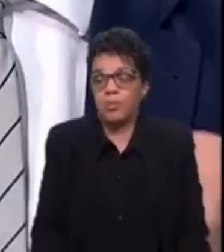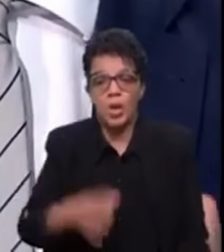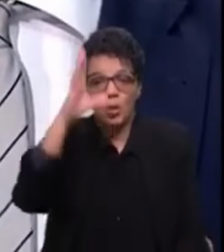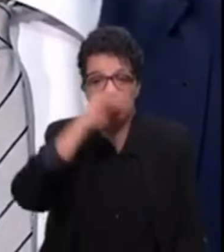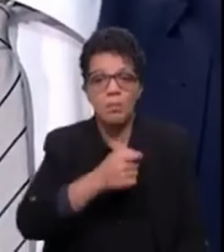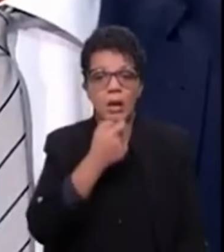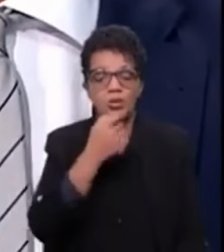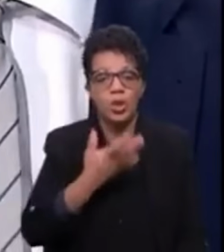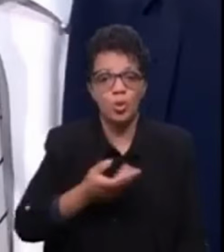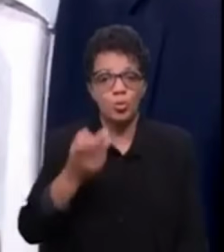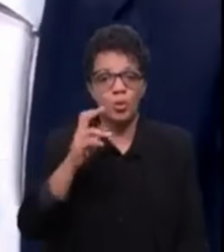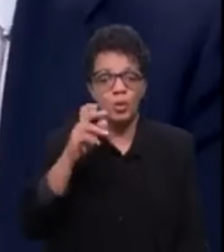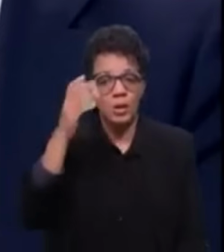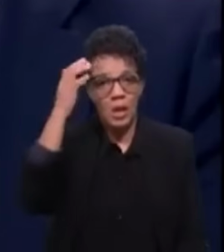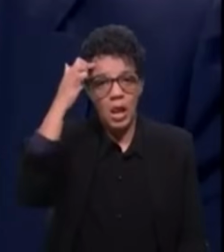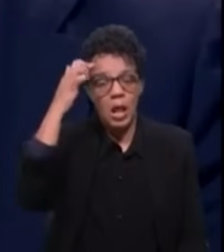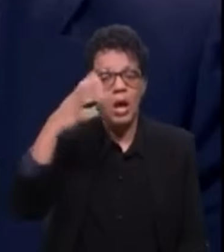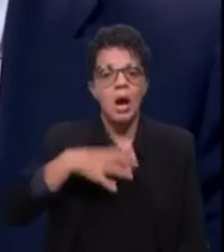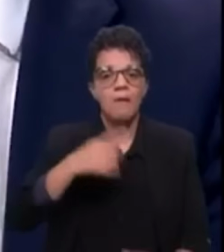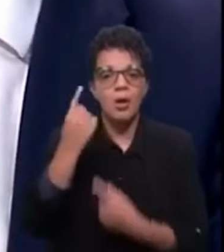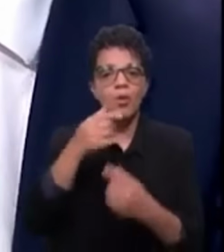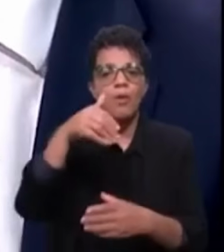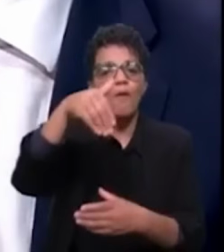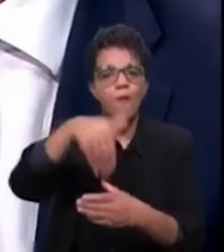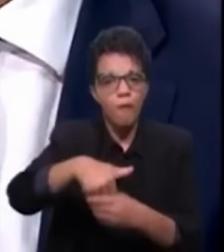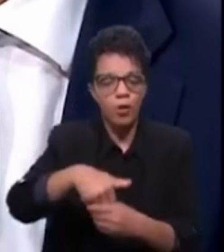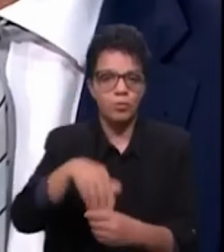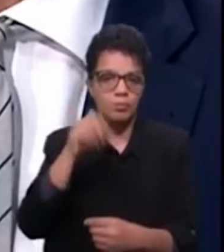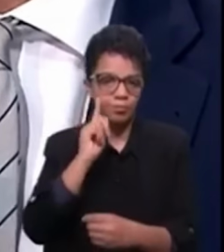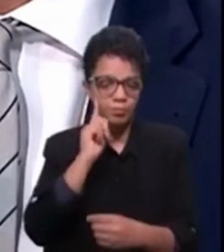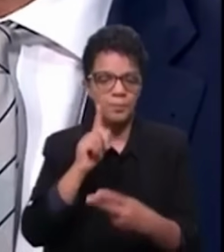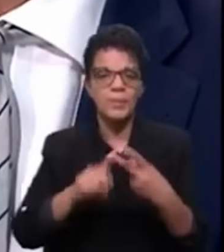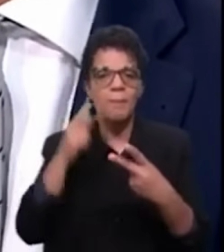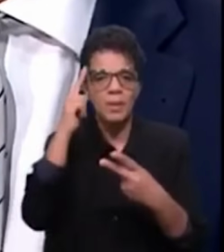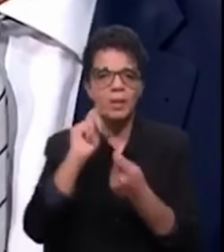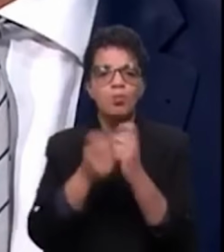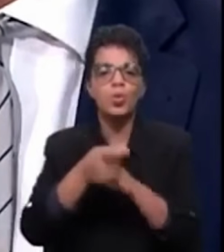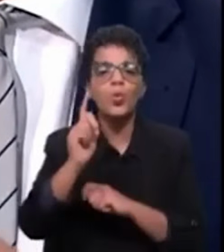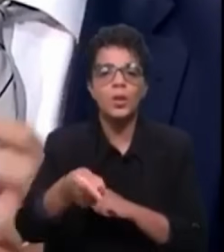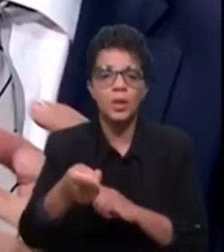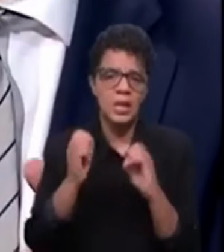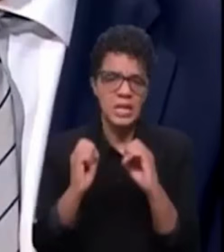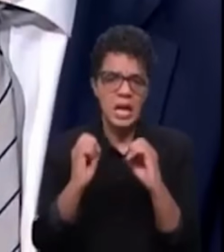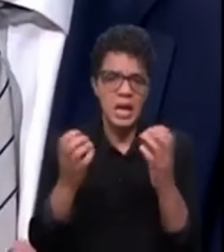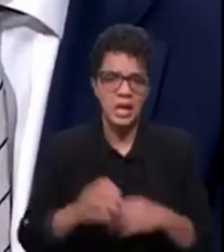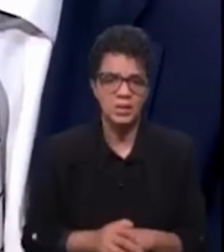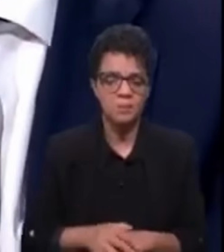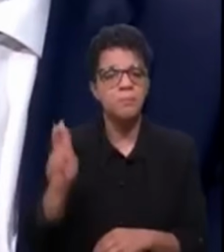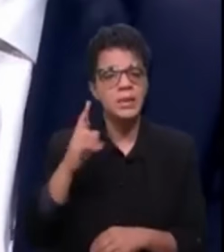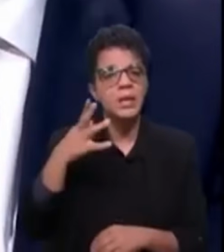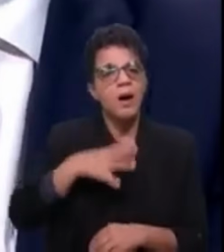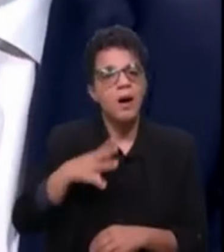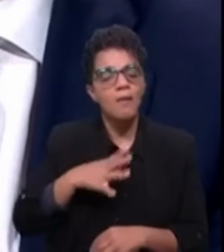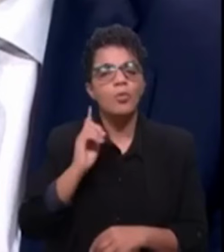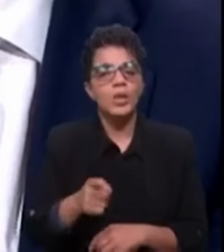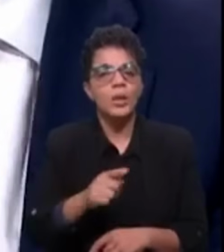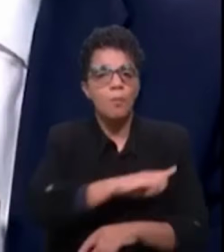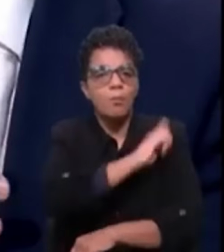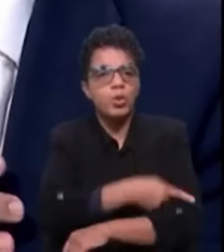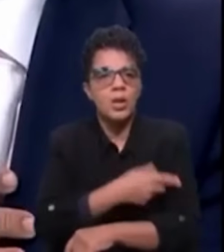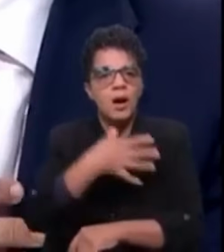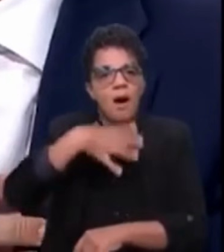a cabeça do Dr Luis Montenegro que quer apelar a algum voto útil madeira O que é que mudou nada É o PSD a quer agarrar só poder de qualquer